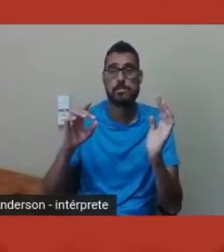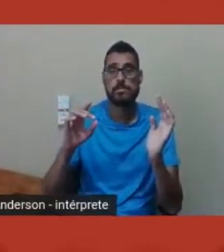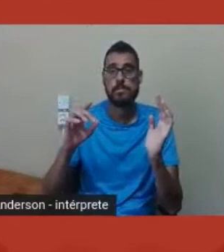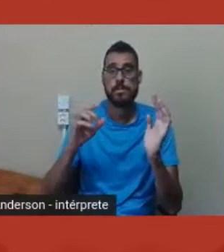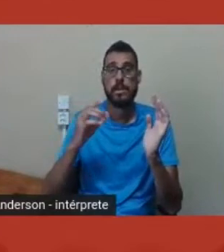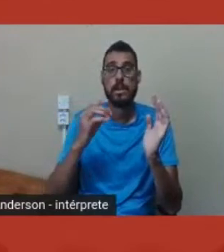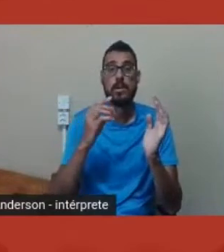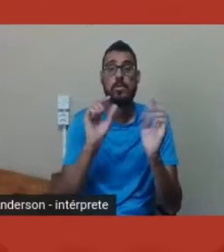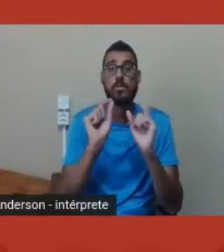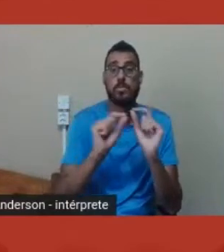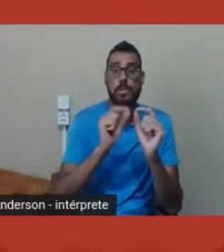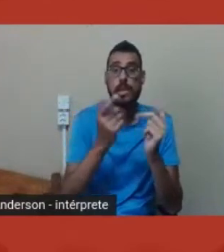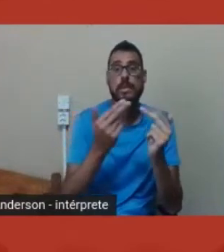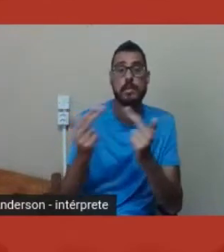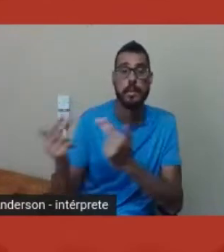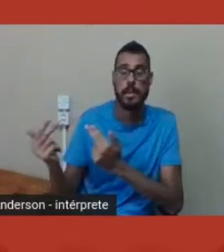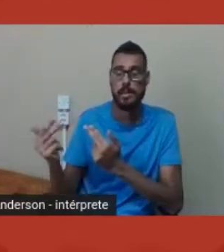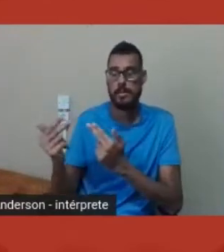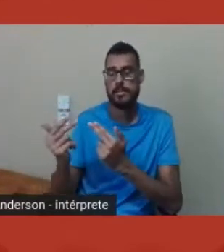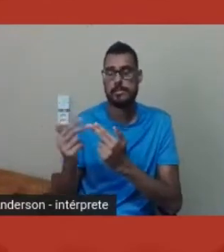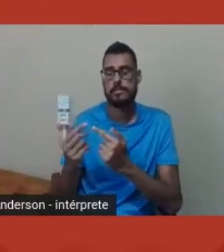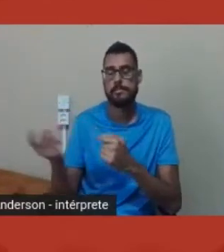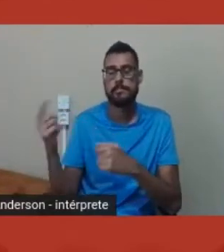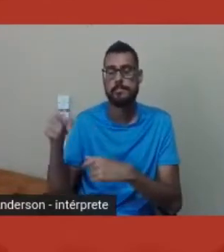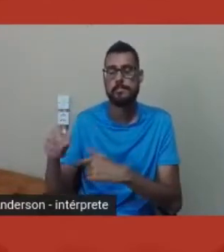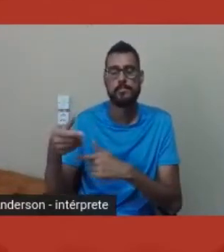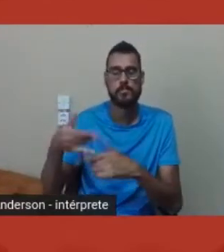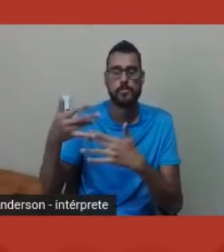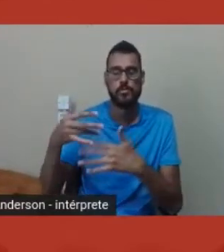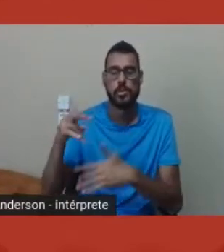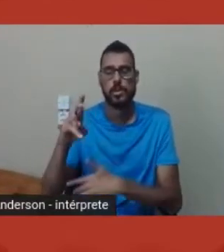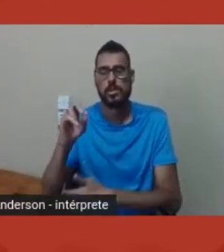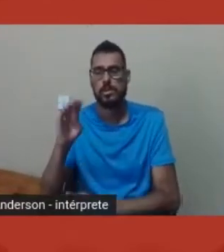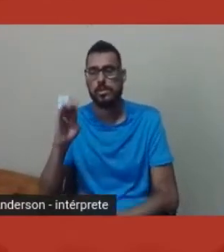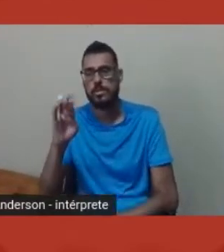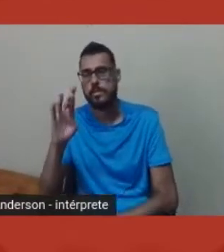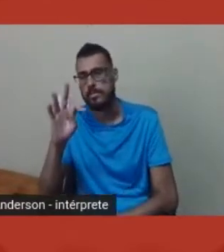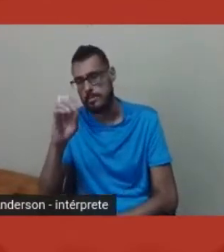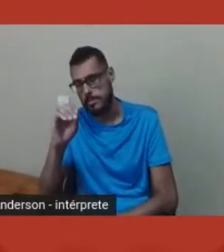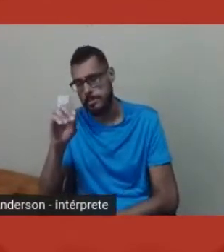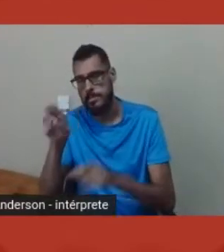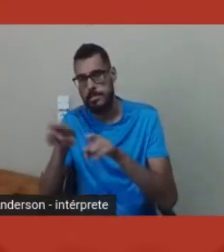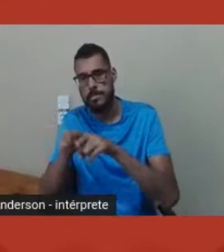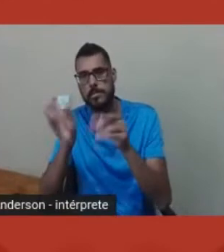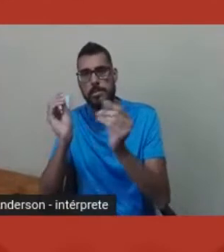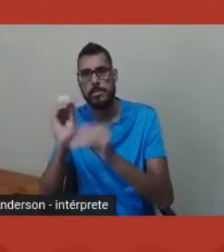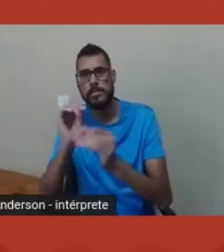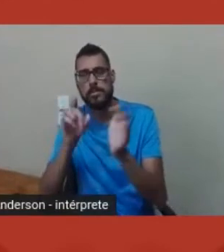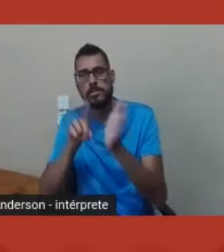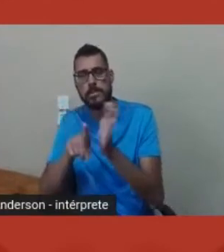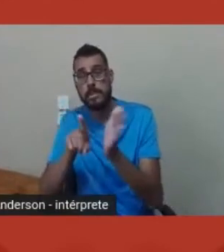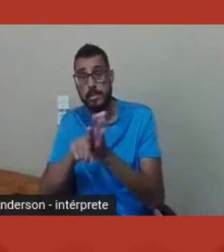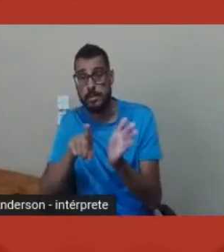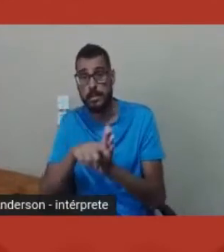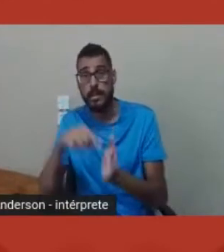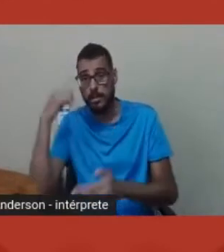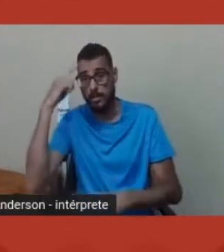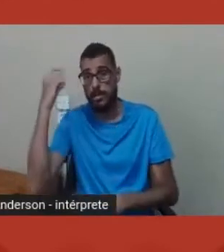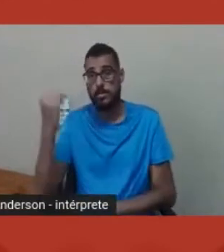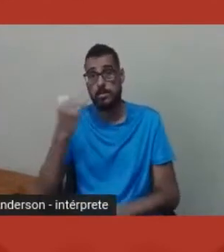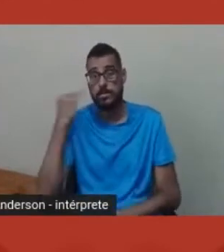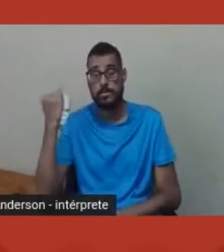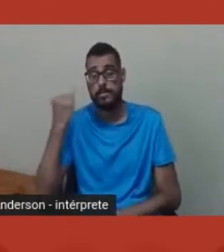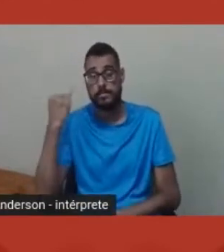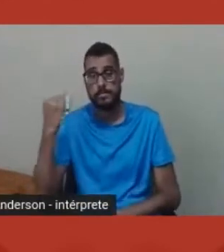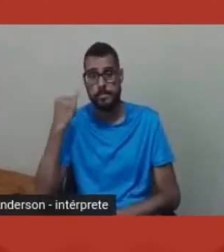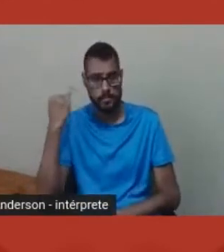O Roberto colocou uma questão aqui no chat, que é importante para a gente definir essa hipótese, que o